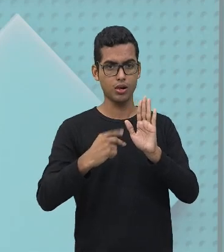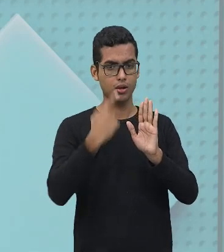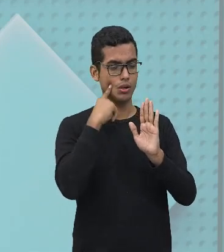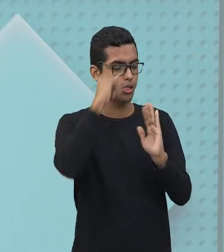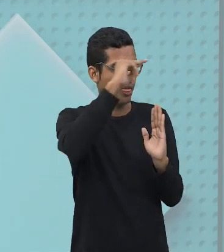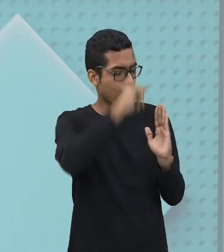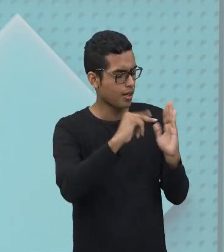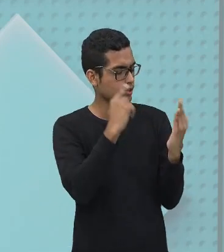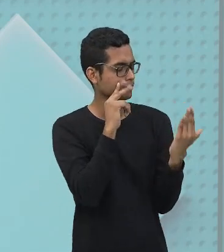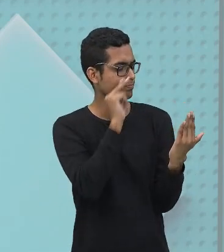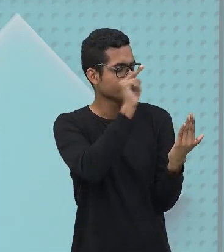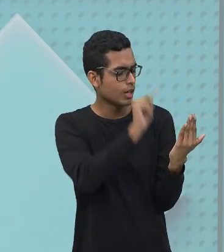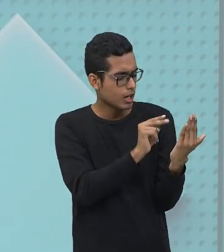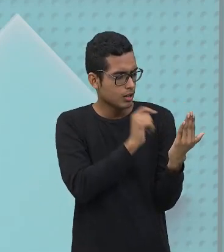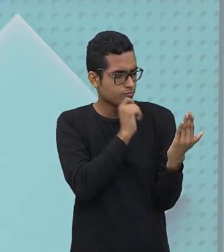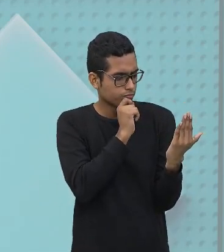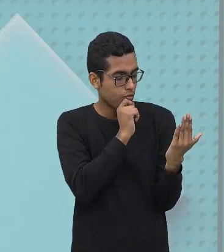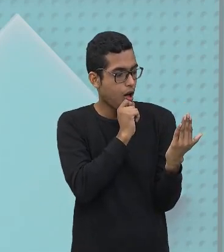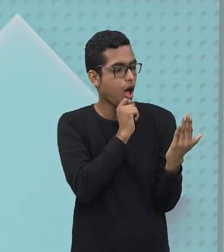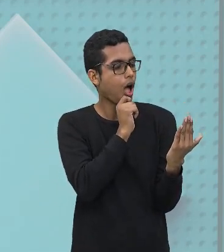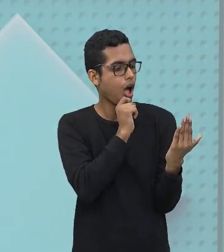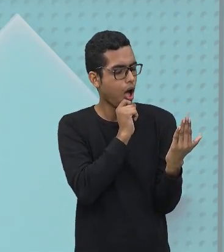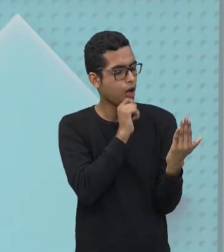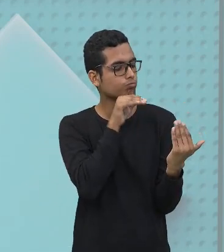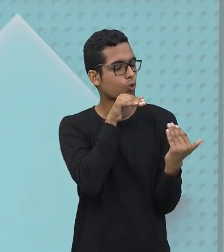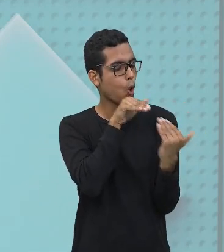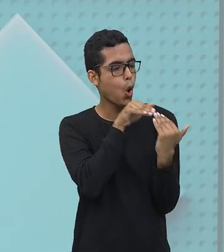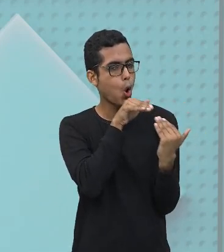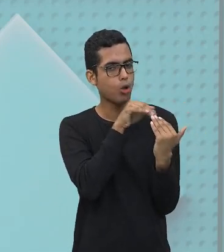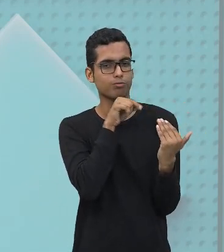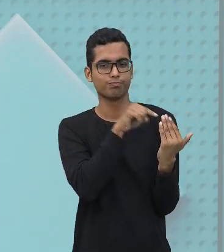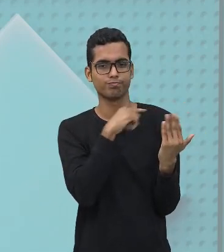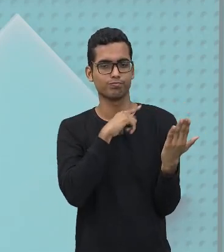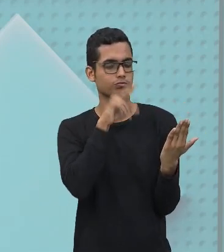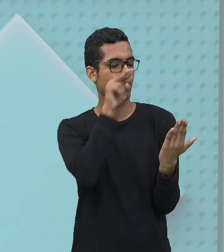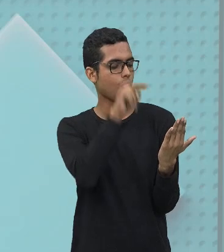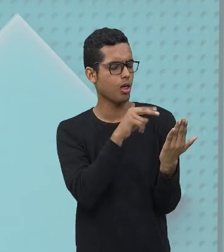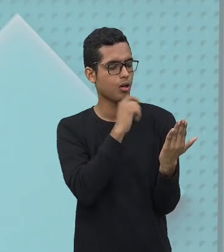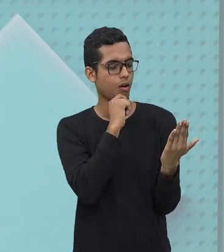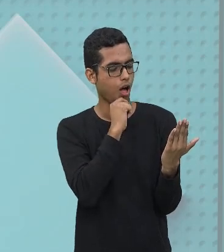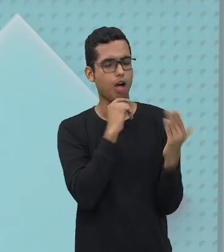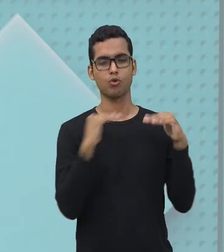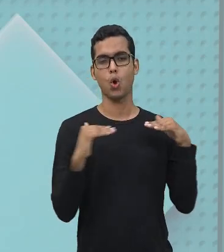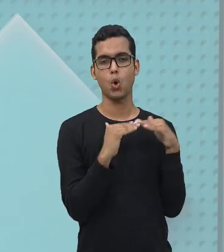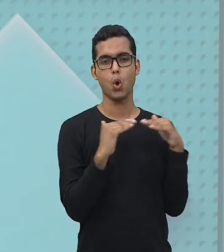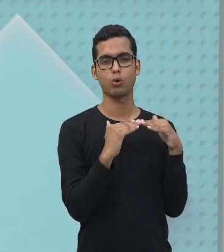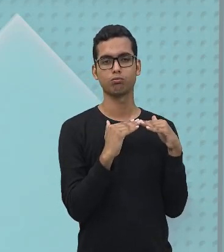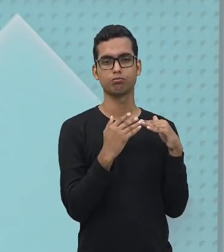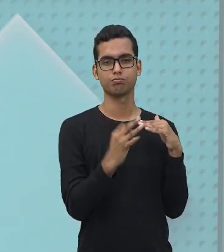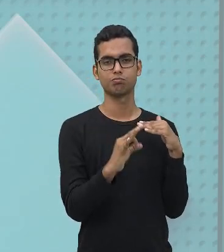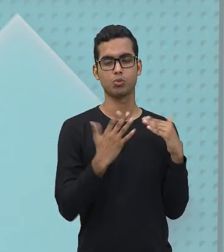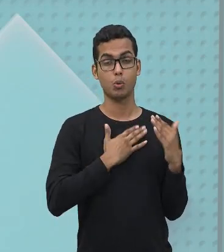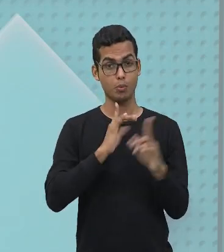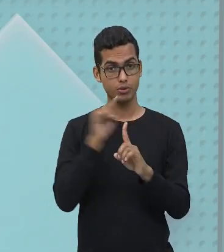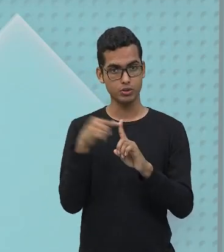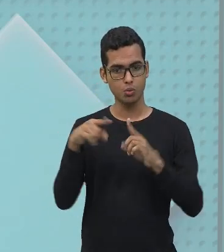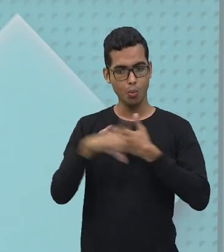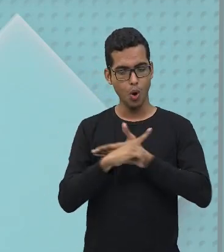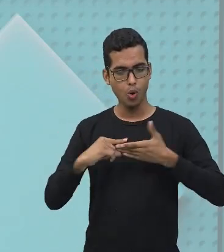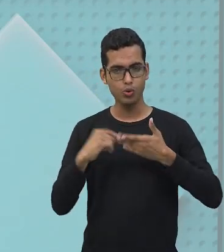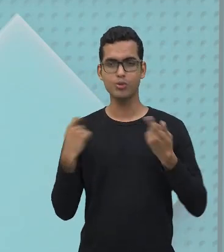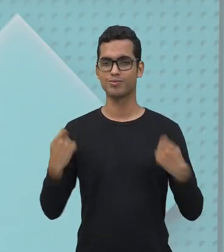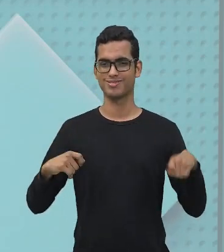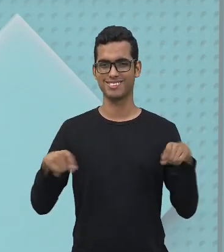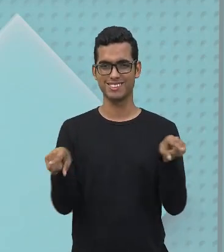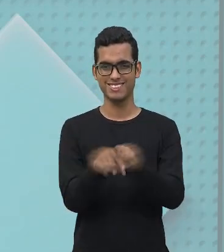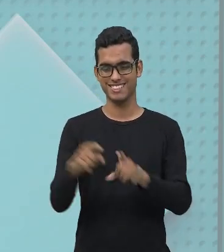meu texto, a concordar comigo. Eu tenho essa missão. Fazer com que quem